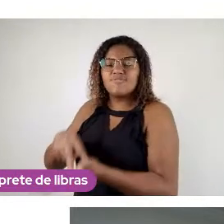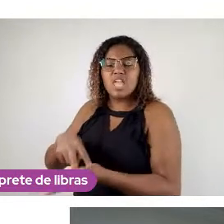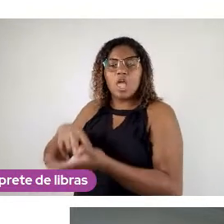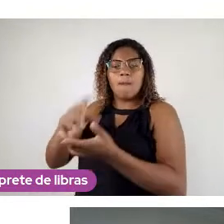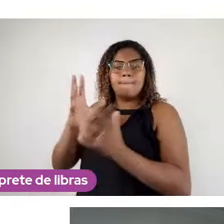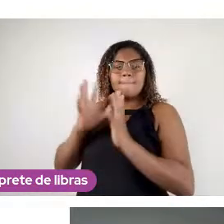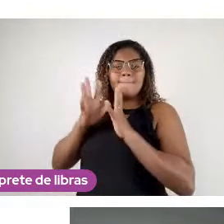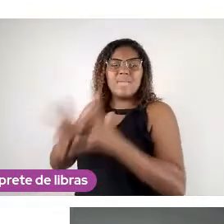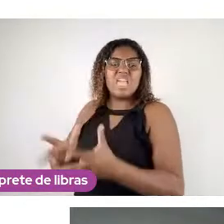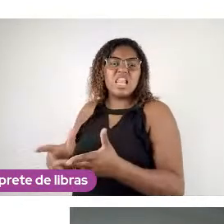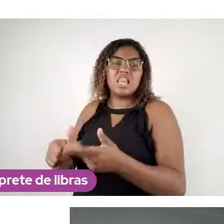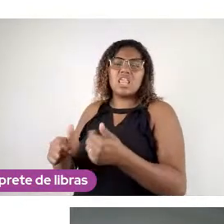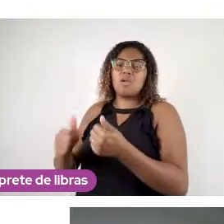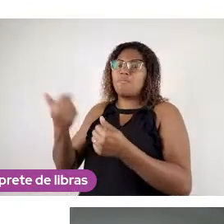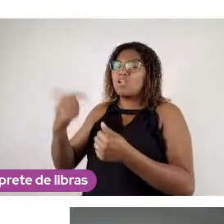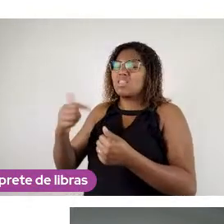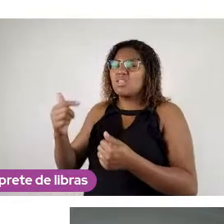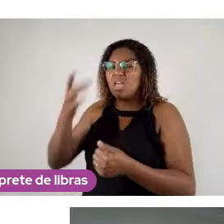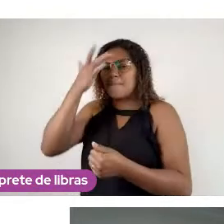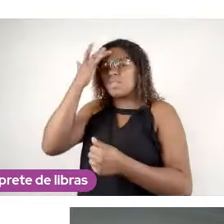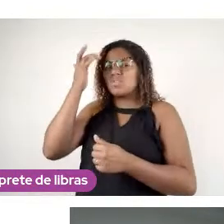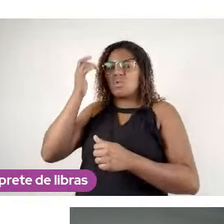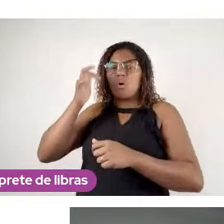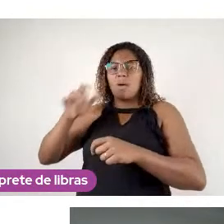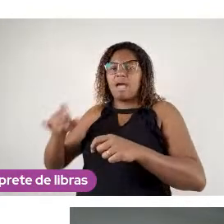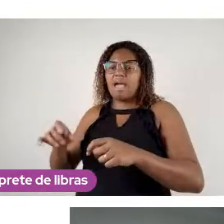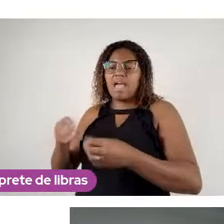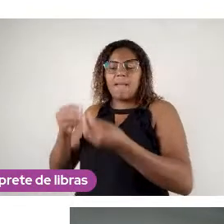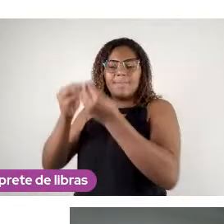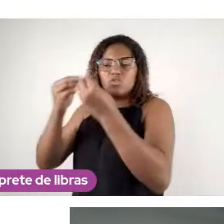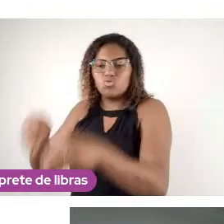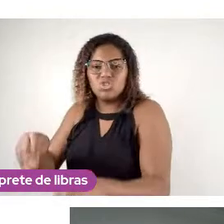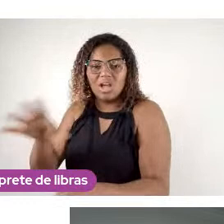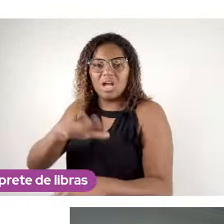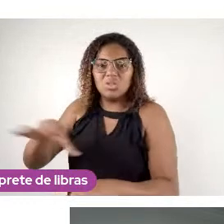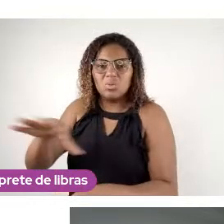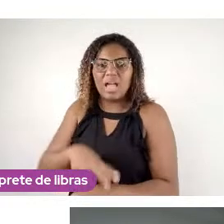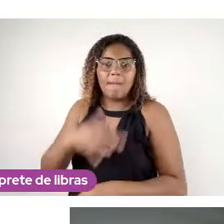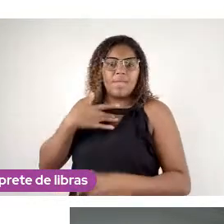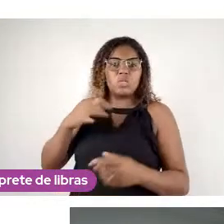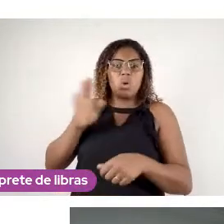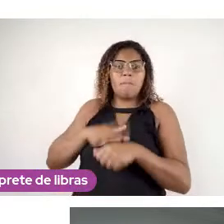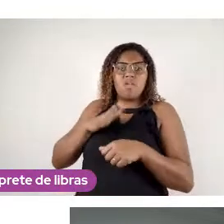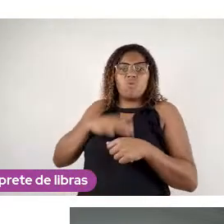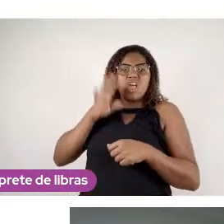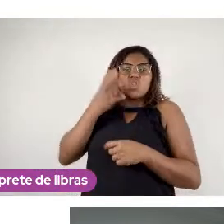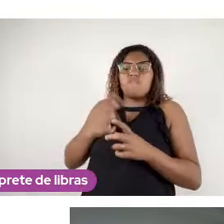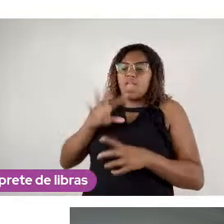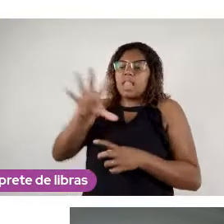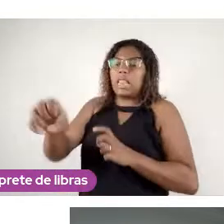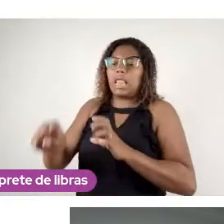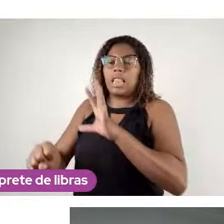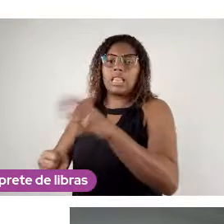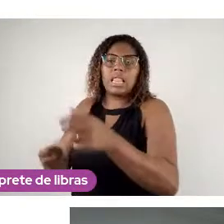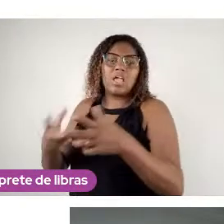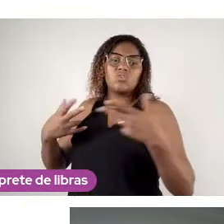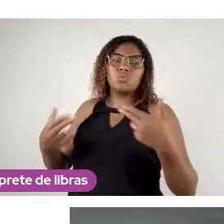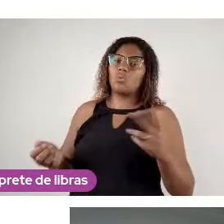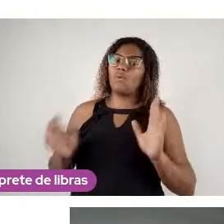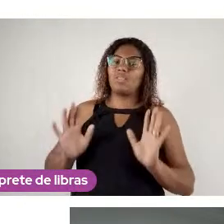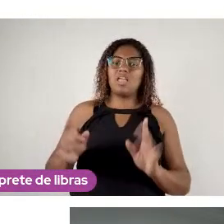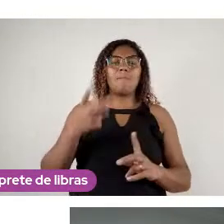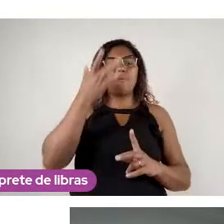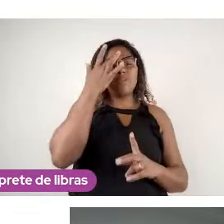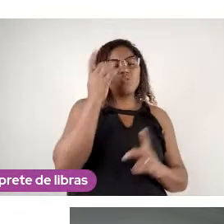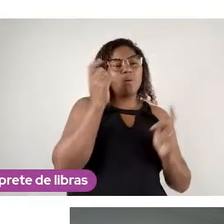exemplo, pisoteio ou retirada do lixo de forma mecânica, para que essas populações das praias